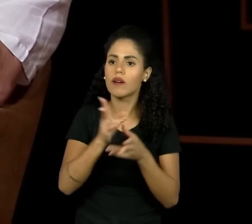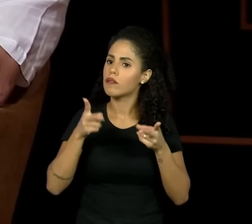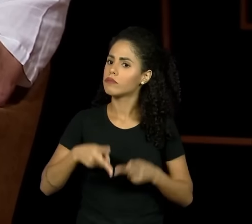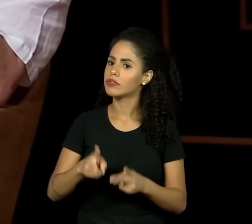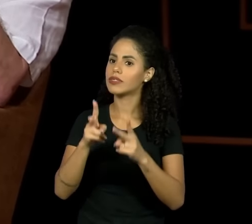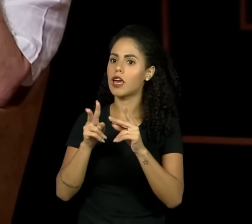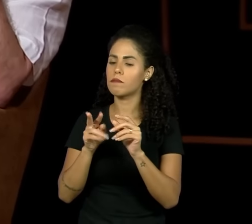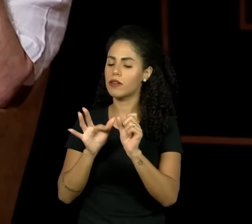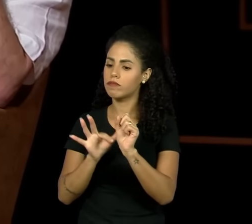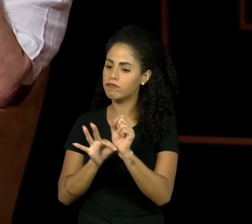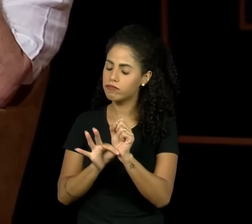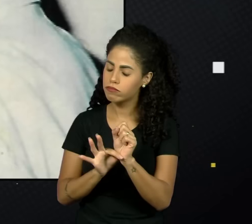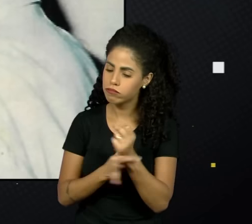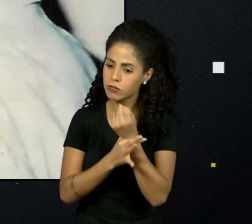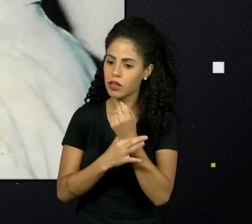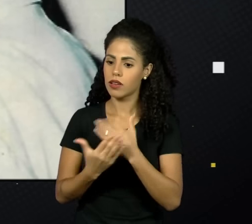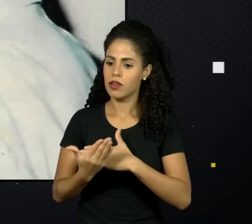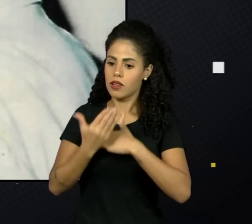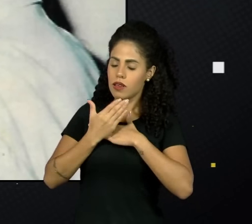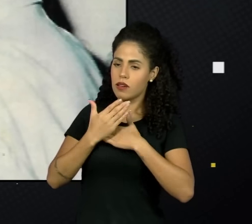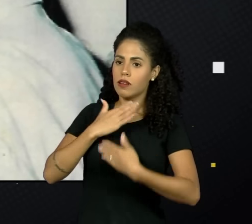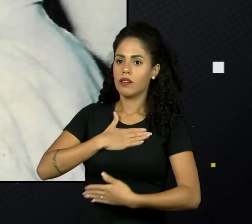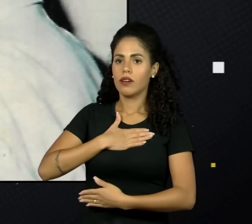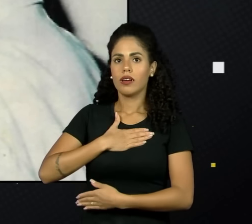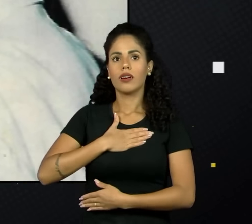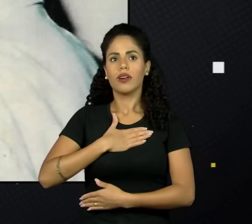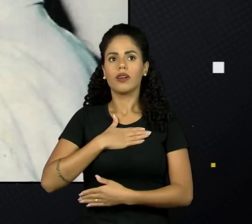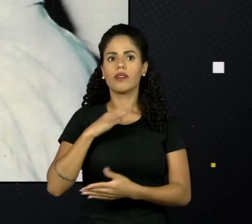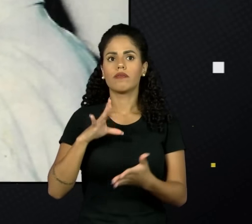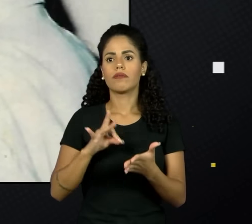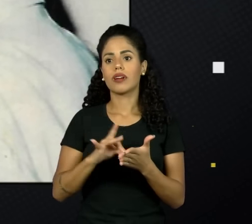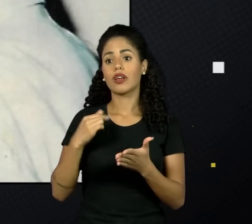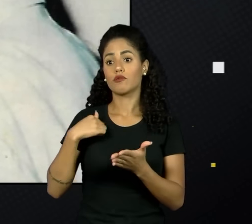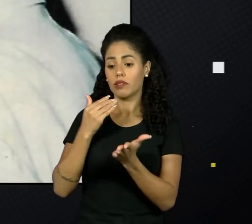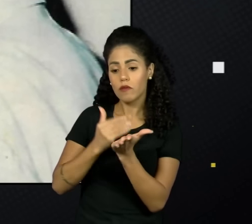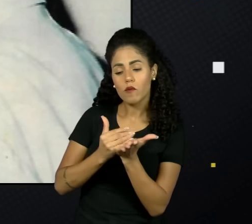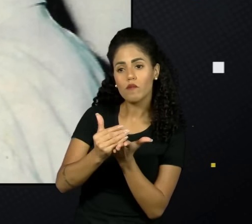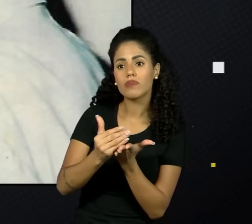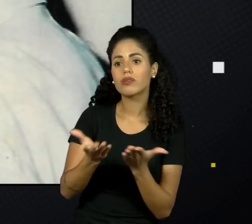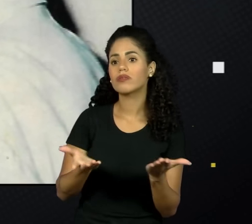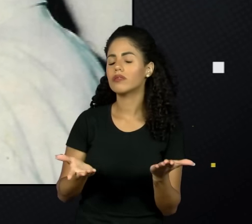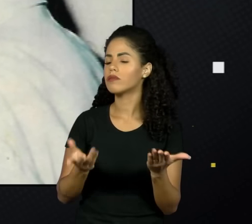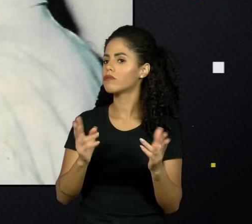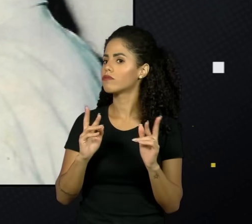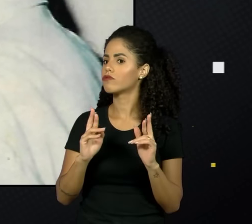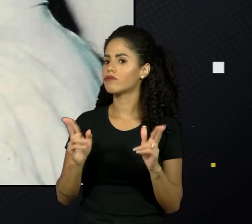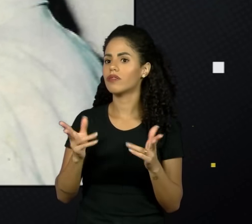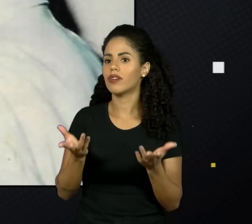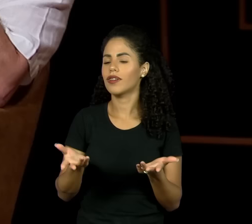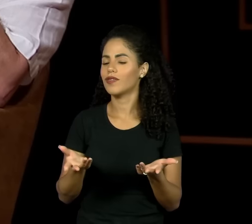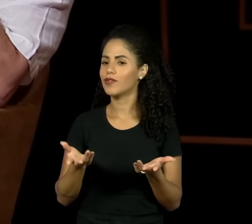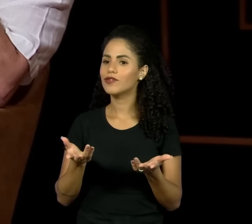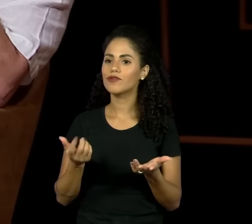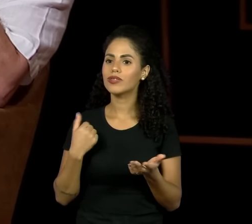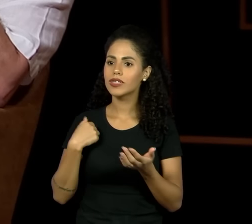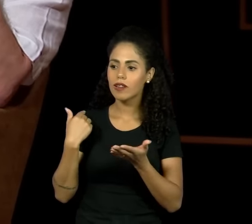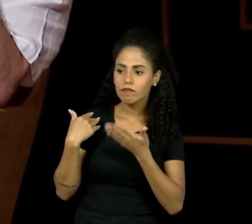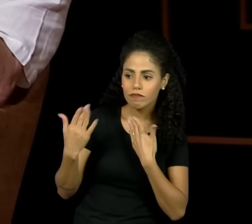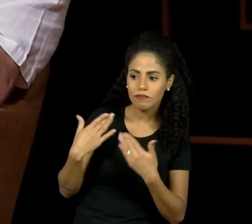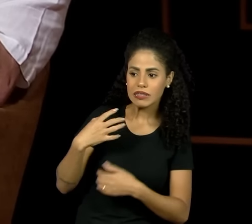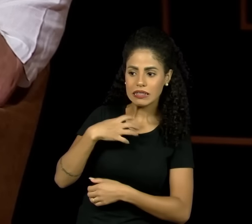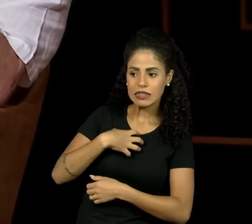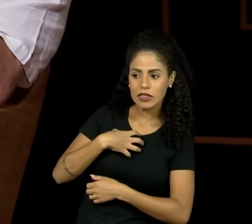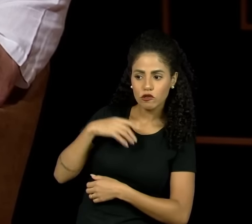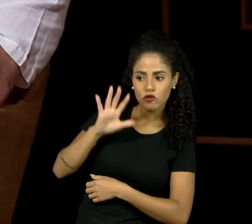muita segurança assim sabe isso conta muito quando você tá começando Claro é né de você ter os seus